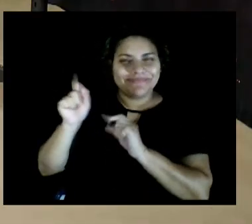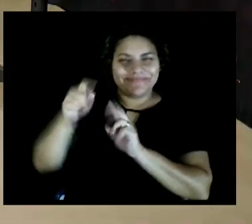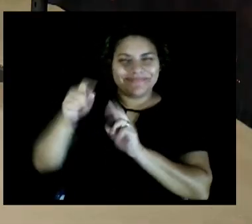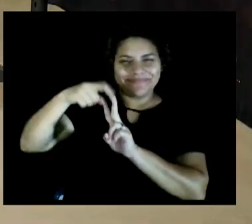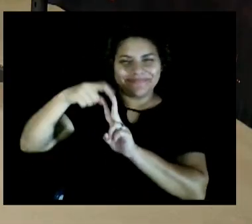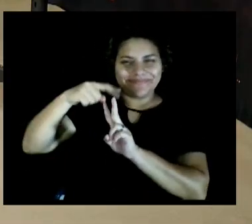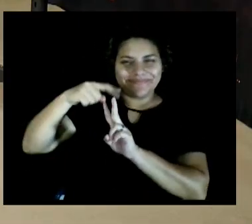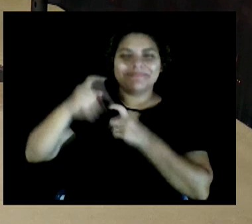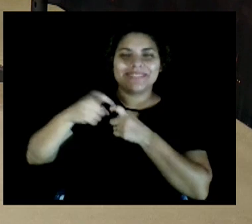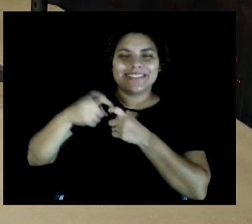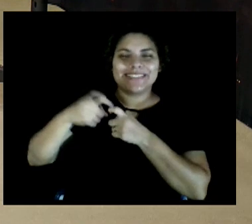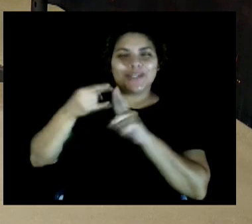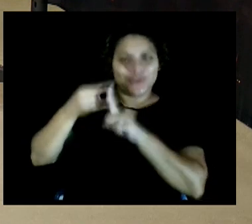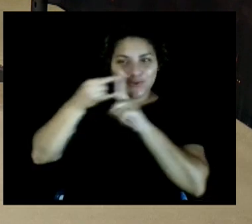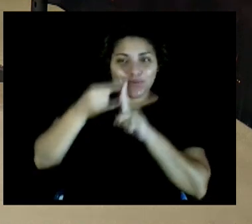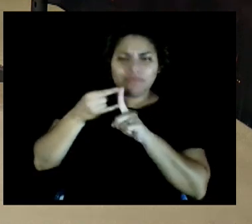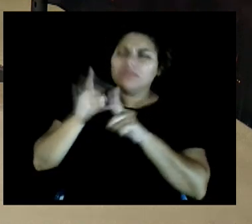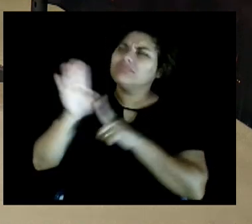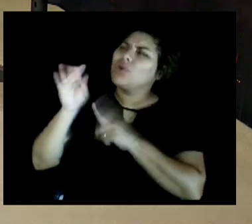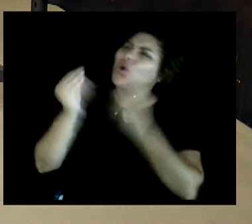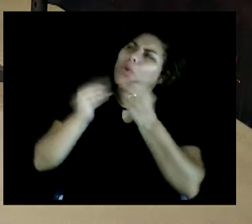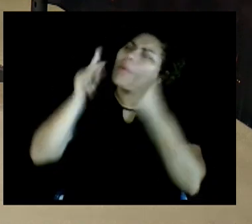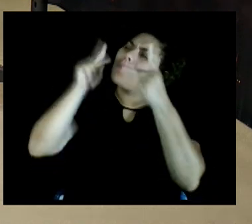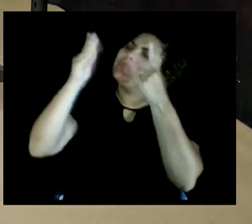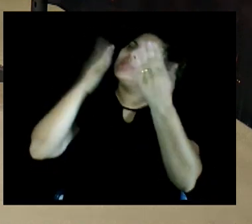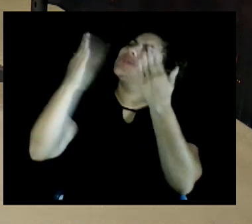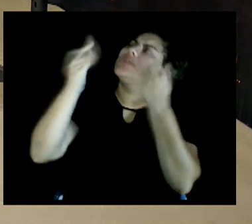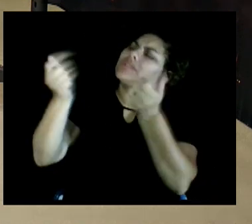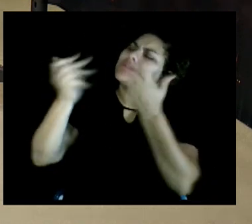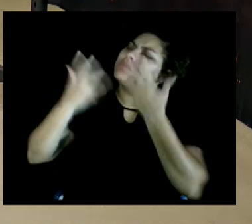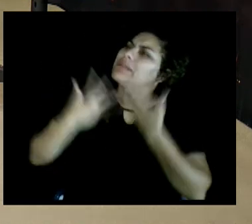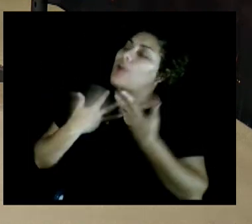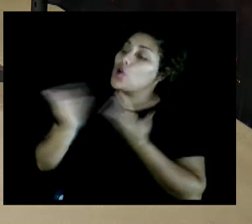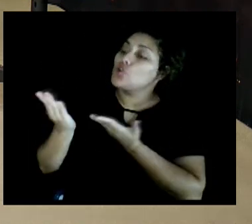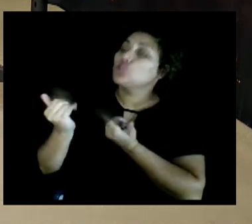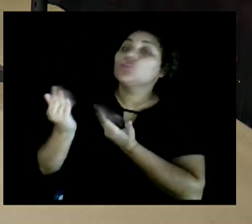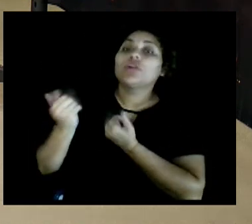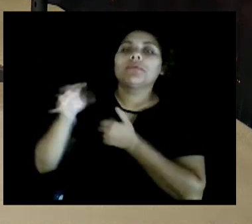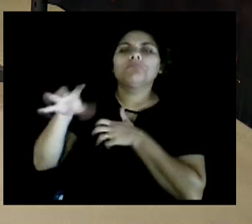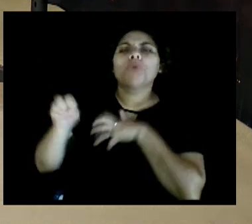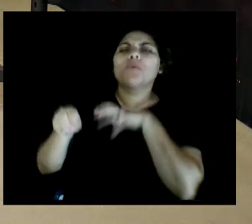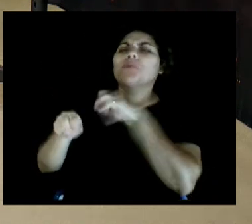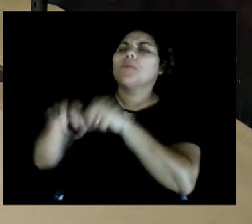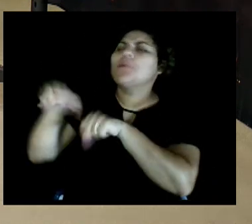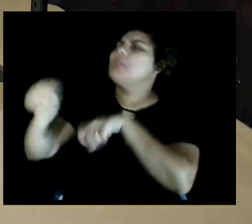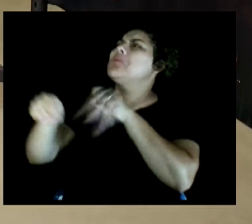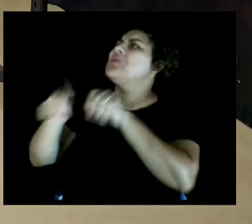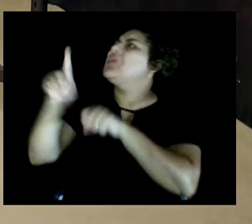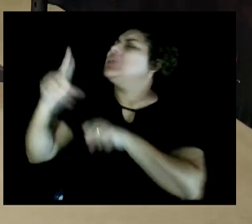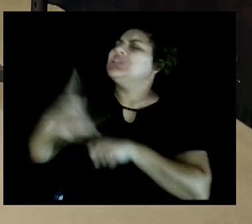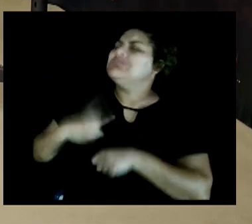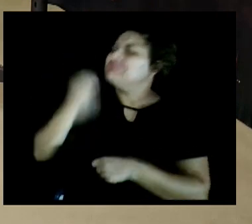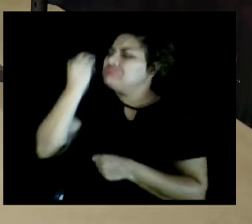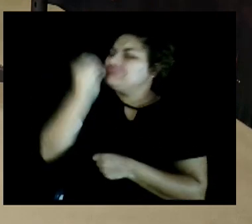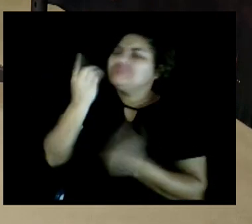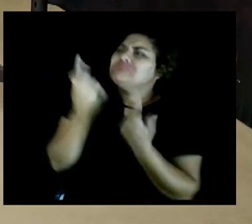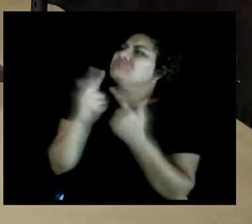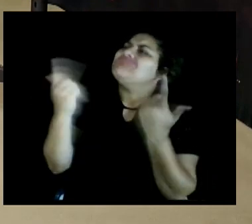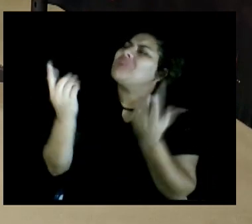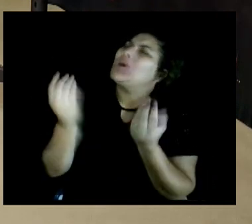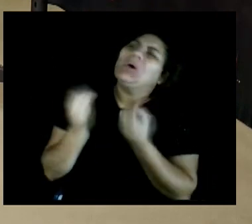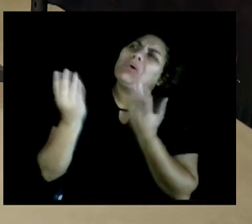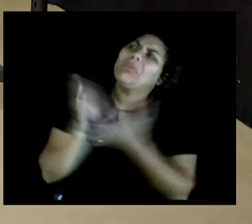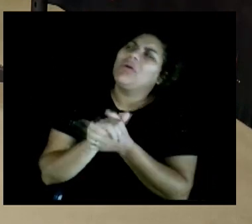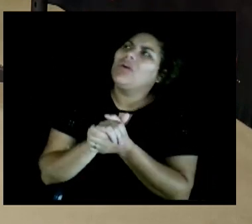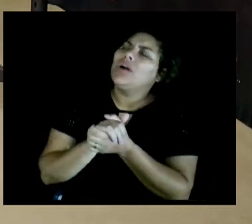psicologia explica esses jovens buscando por coisas que eles não viveram, né? Eu fui fazer uma pesquisa